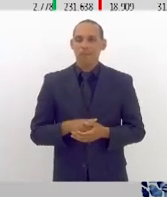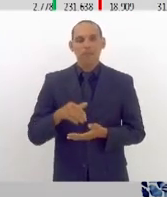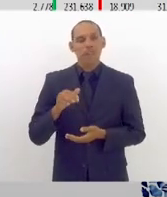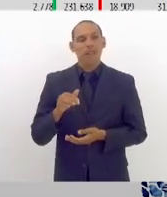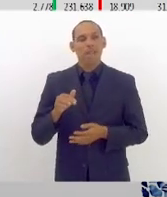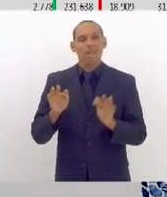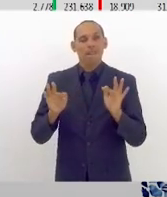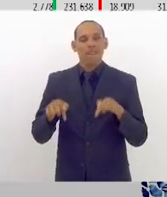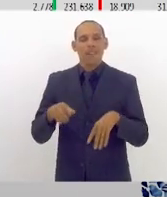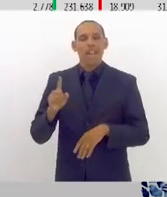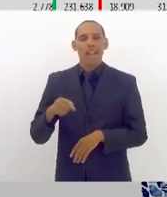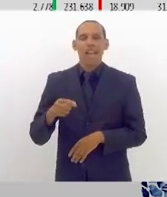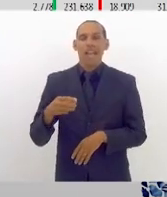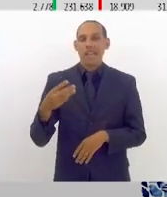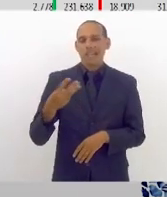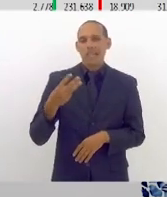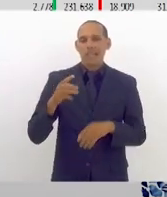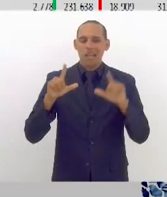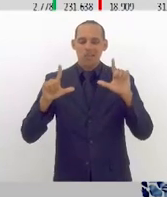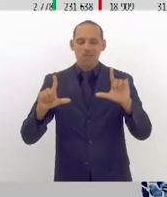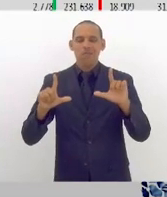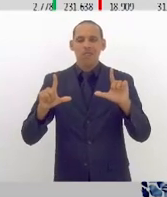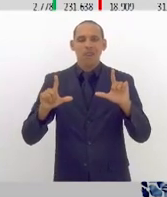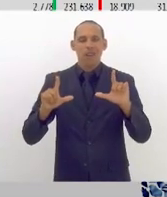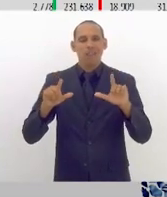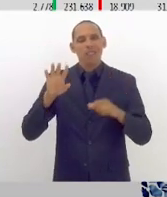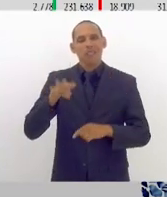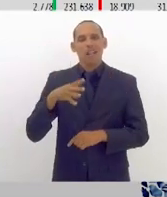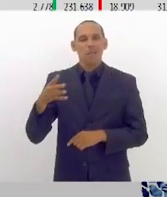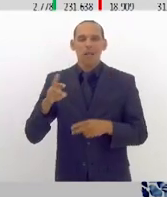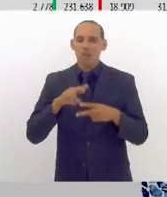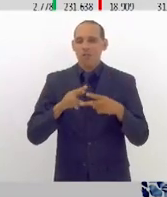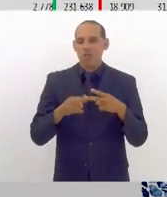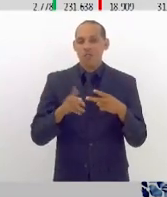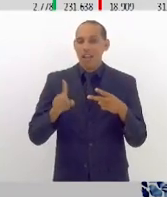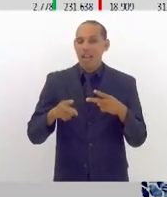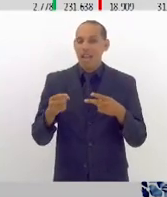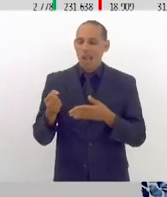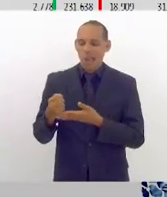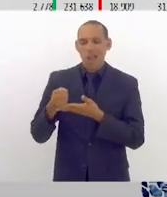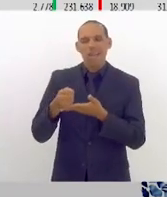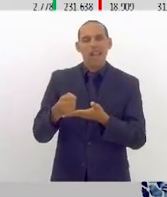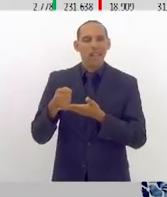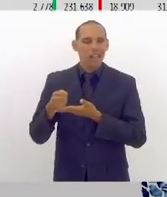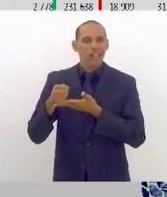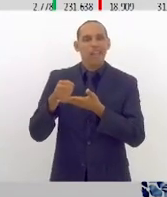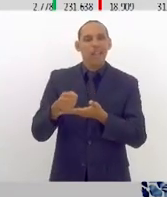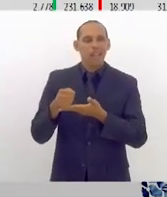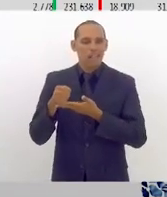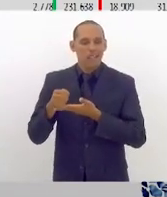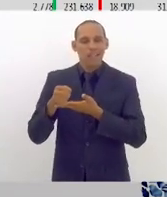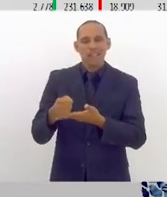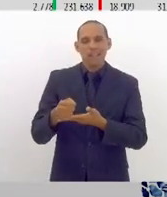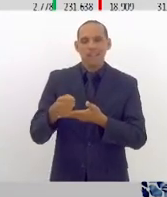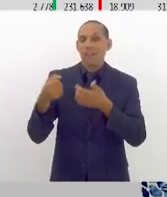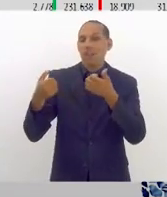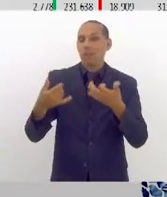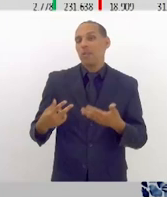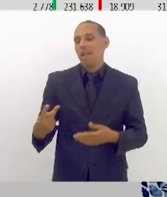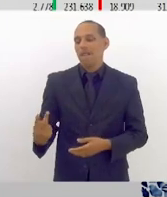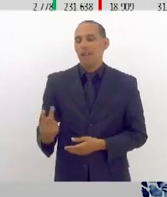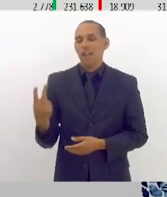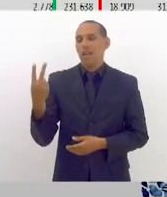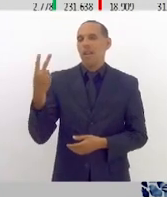o terceiro quadro que completa a tabela de recurso é a parte do oferta da oferta que diz como a gente a partir do valor